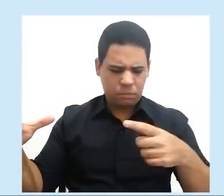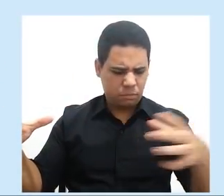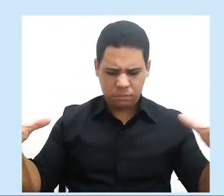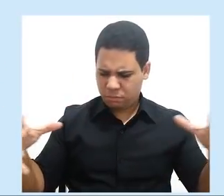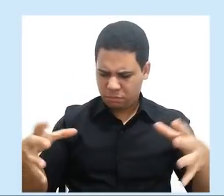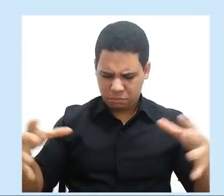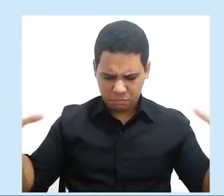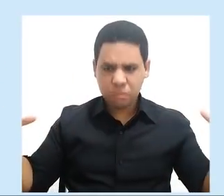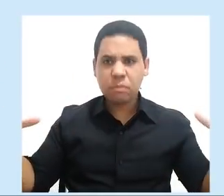para você?